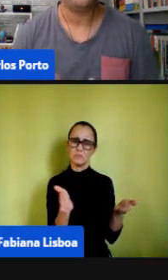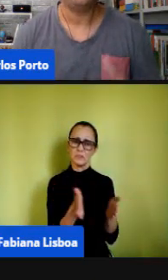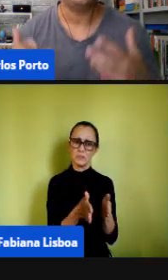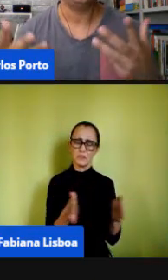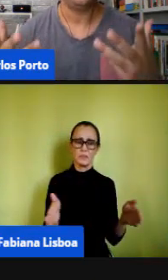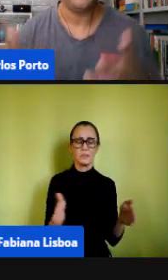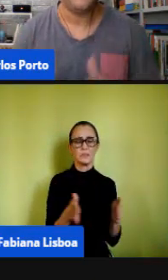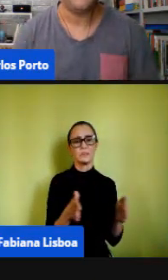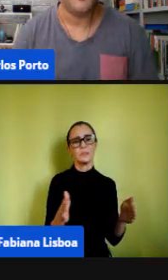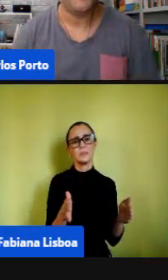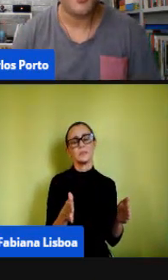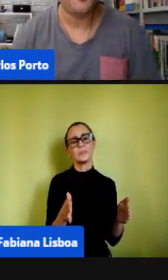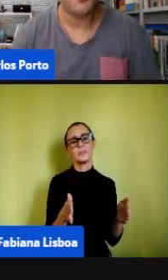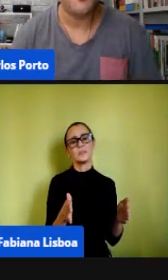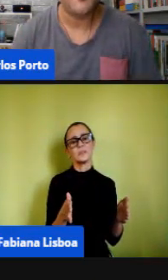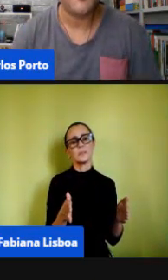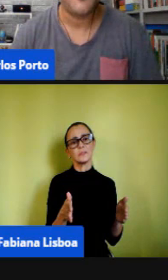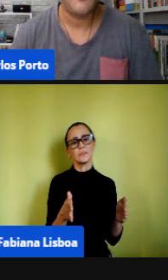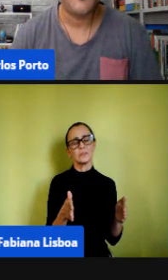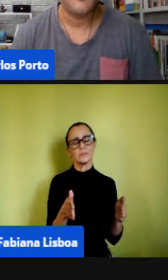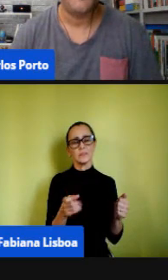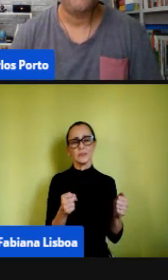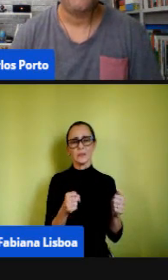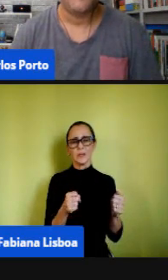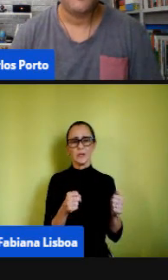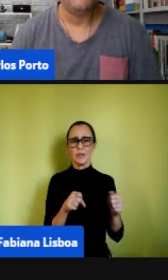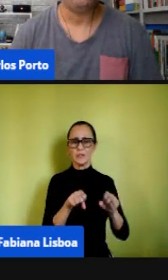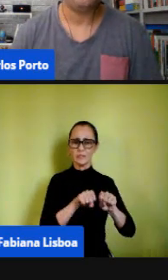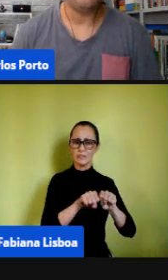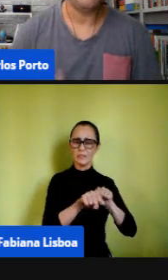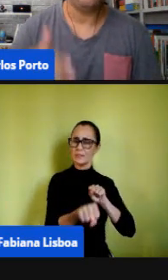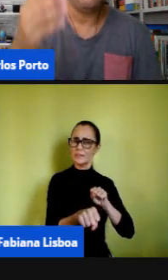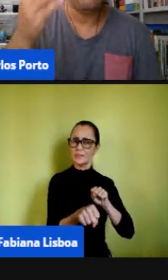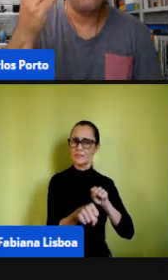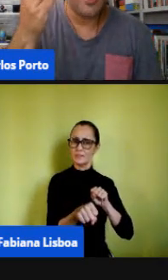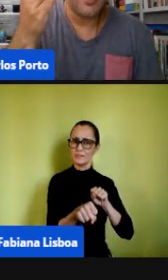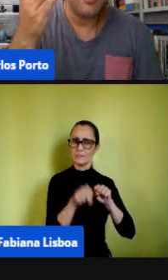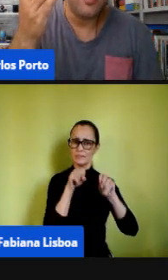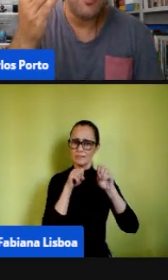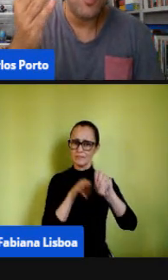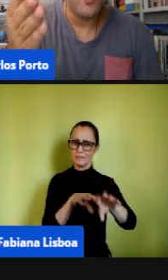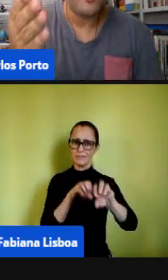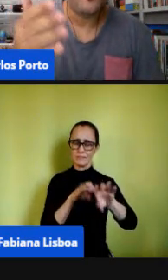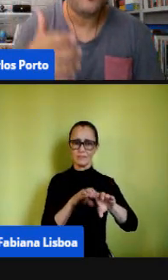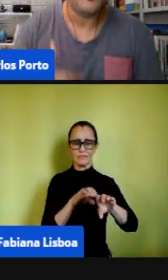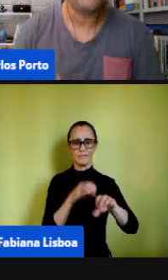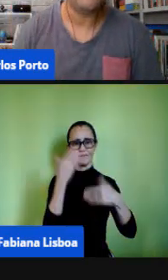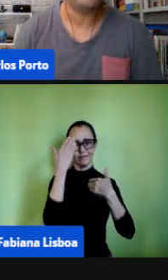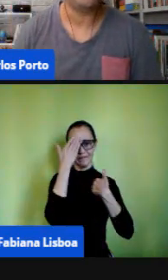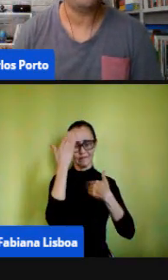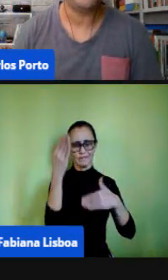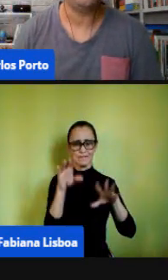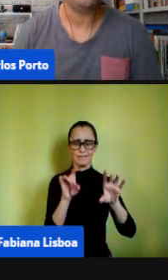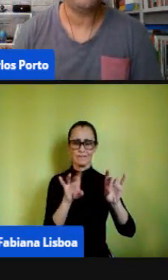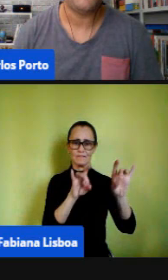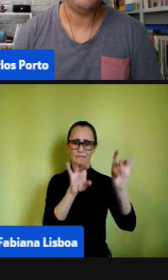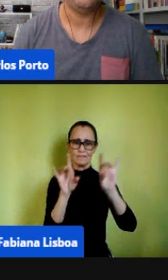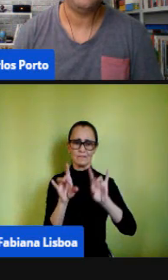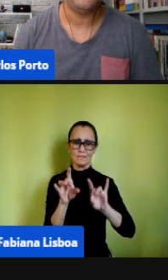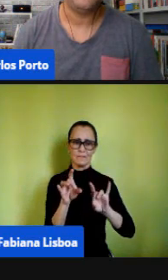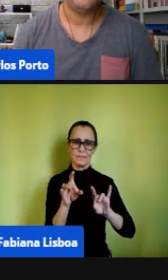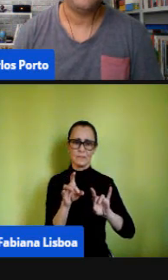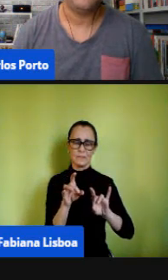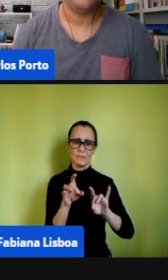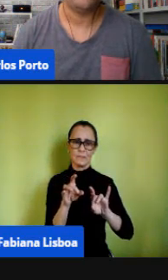nos formando, né, educadores. Em especial, quero agradecer muito, porque nós temos acompanhado o